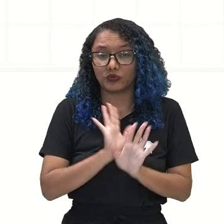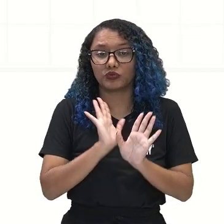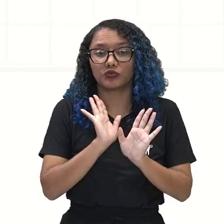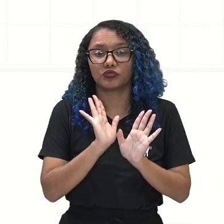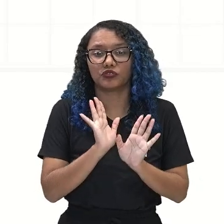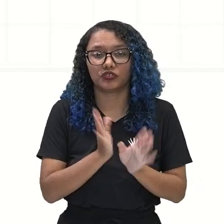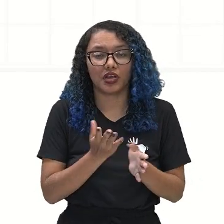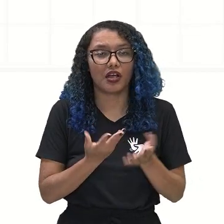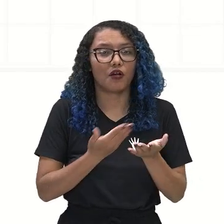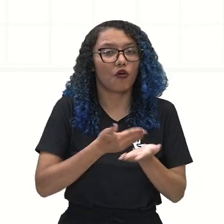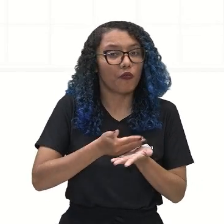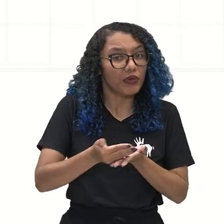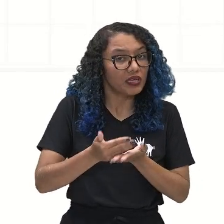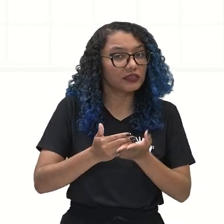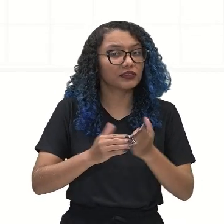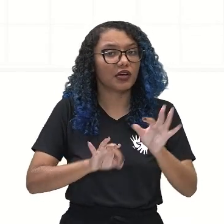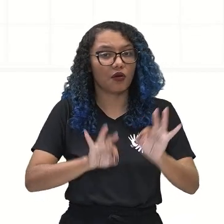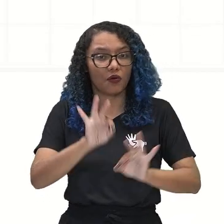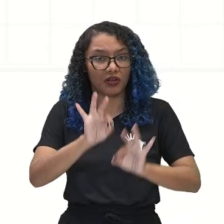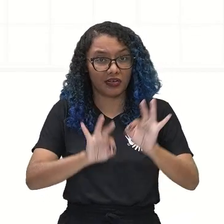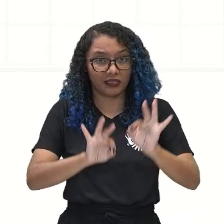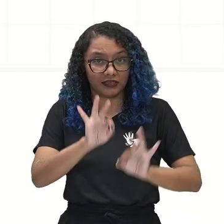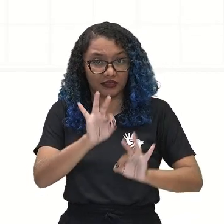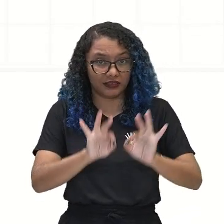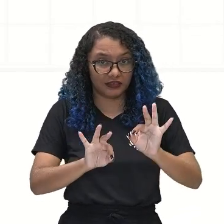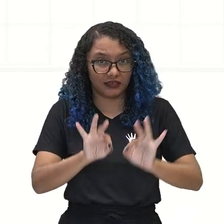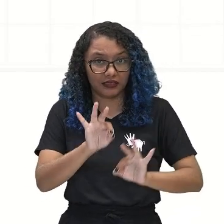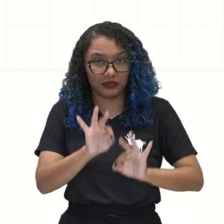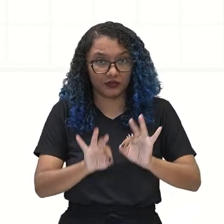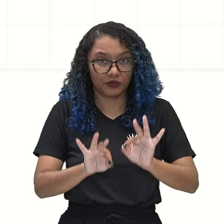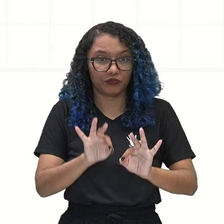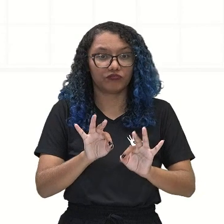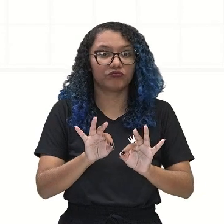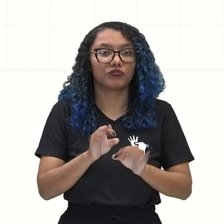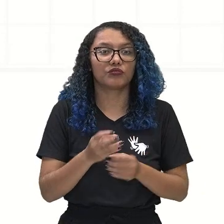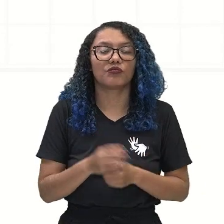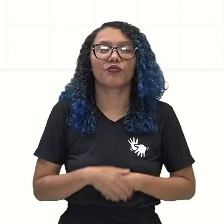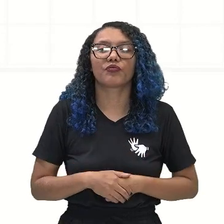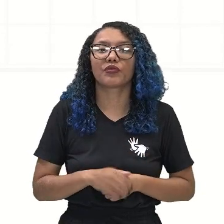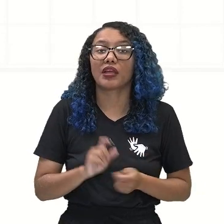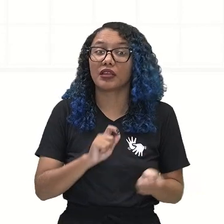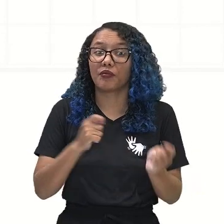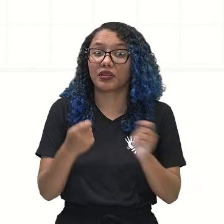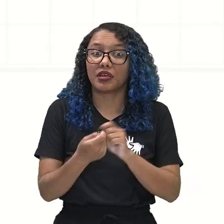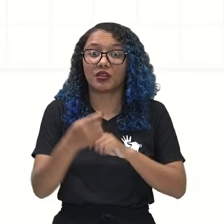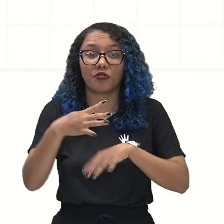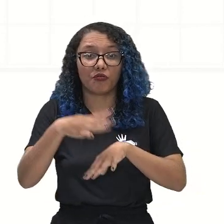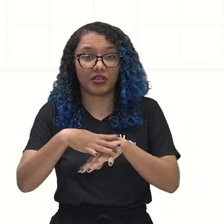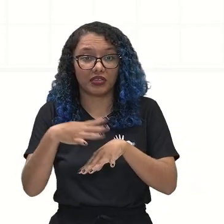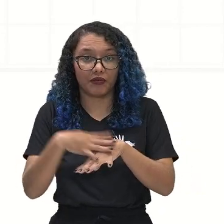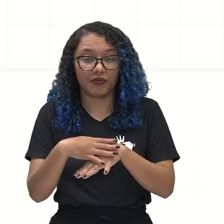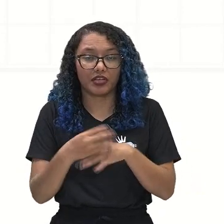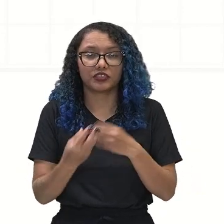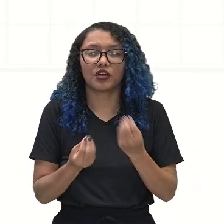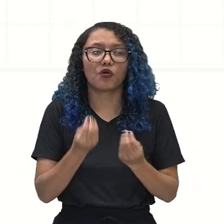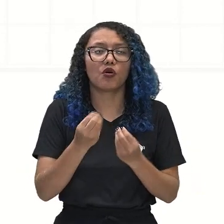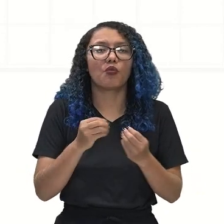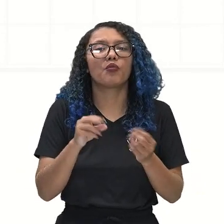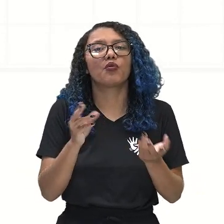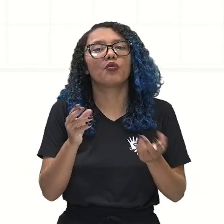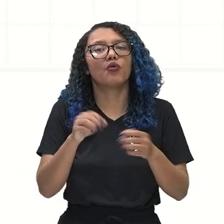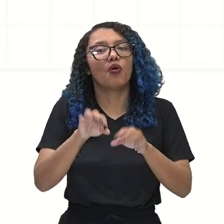a estruturar o problema. Aí vem, ó, através de um sistema, tem que